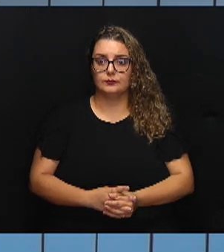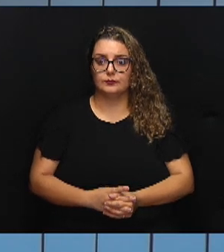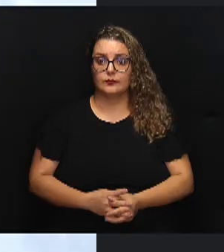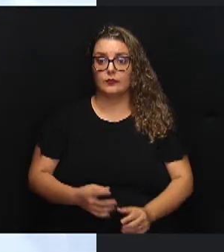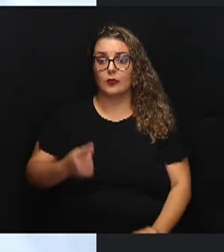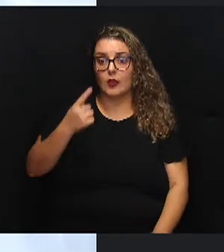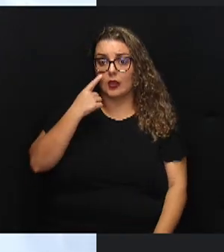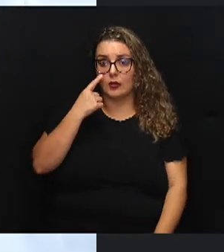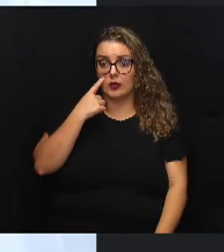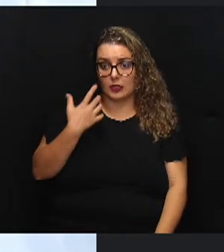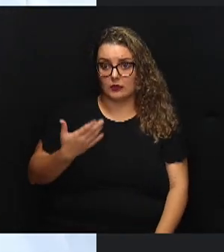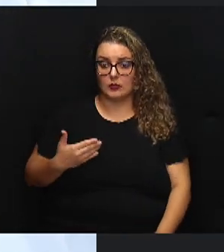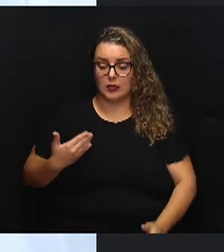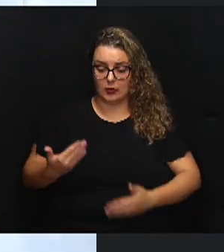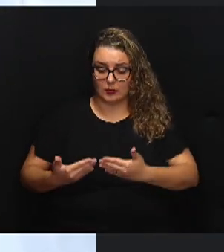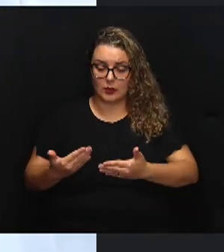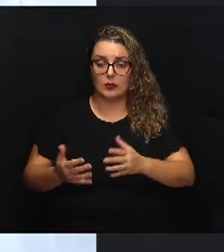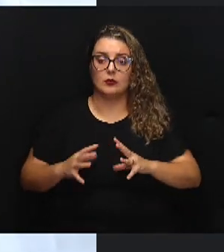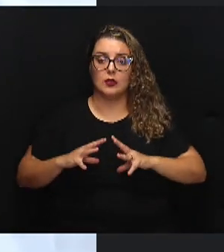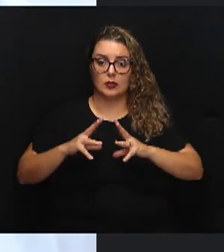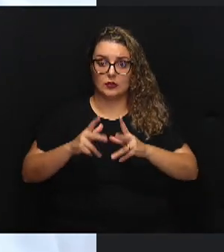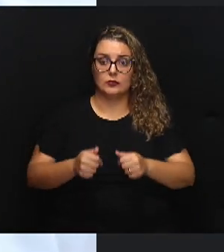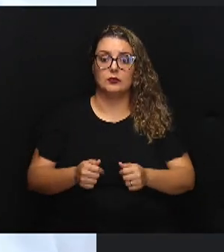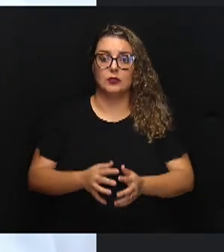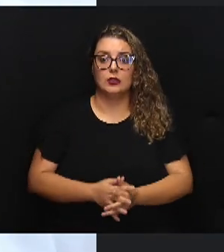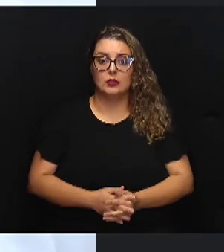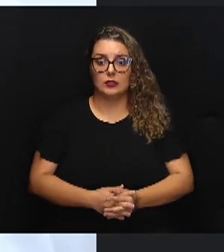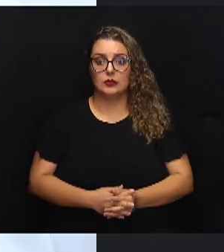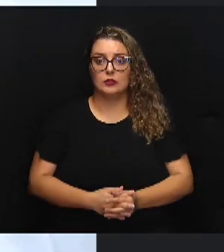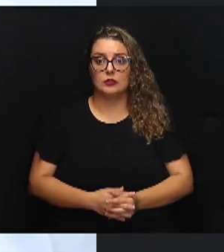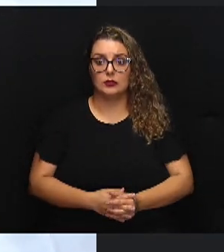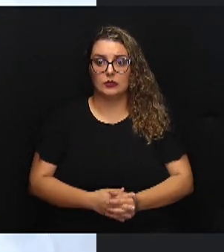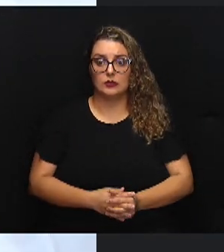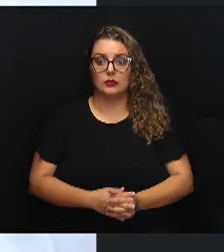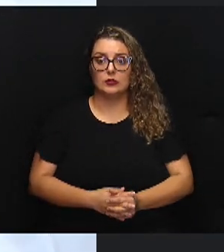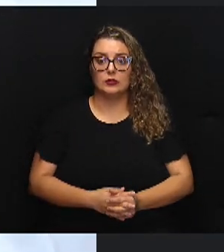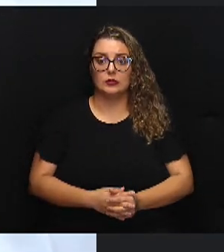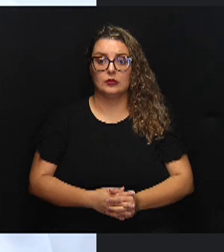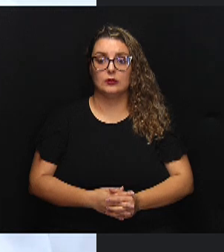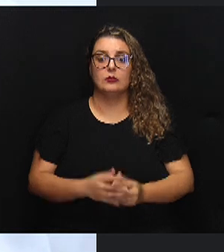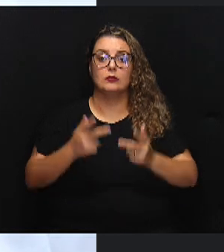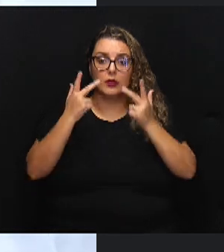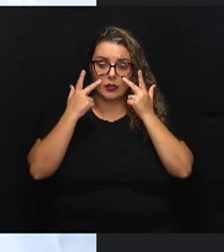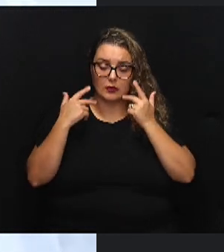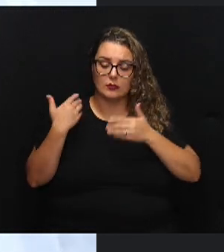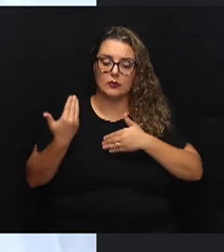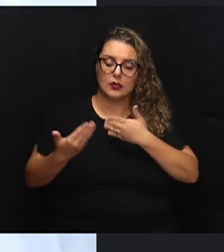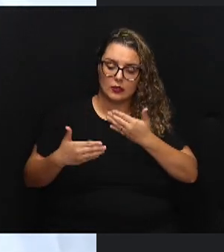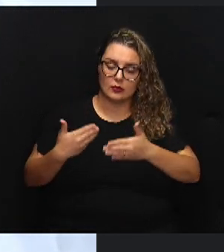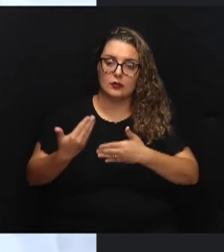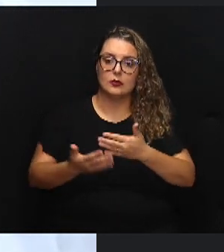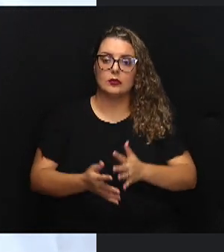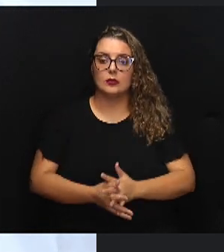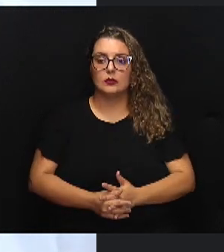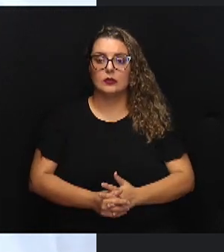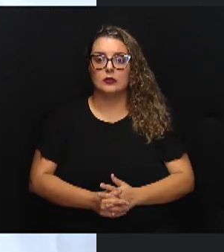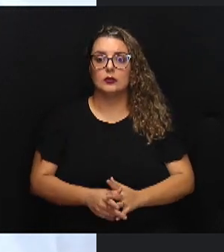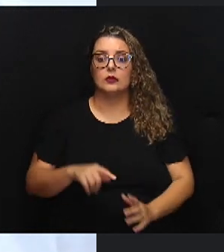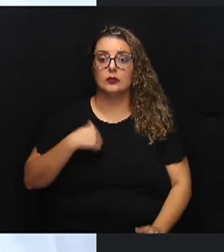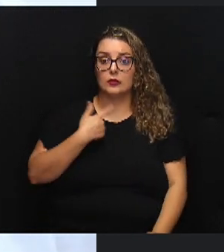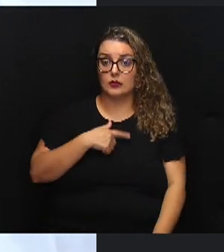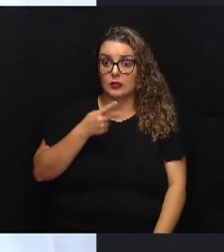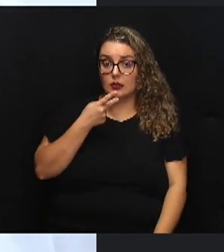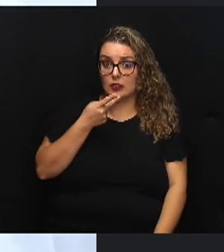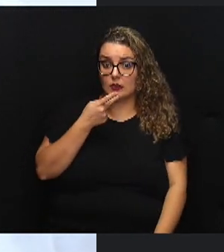Olha, esses processos todos, eles seguem, devem seguir naturalmente, né? A gente está falando de